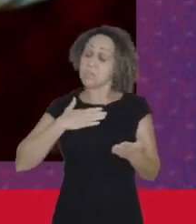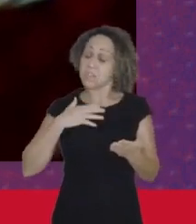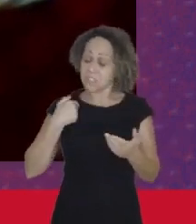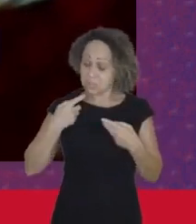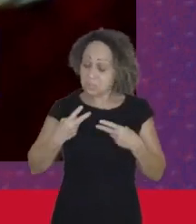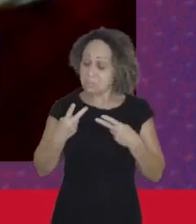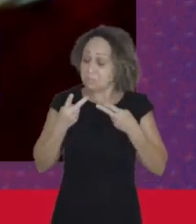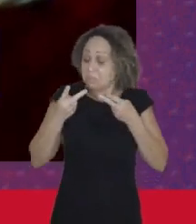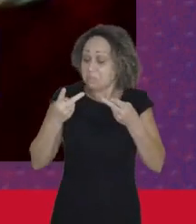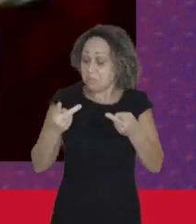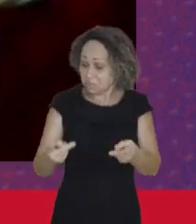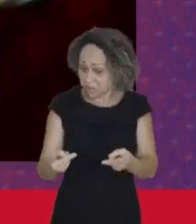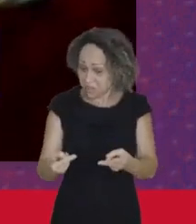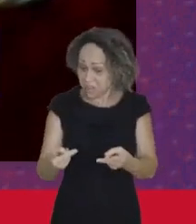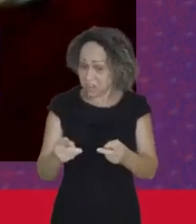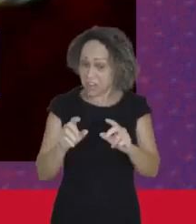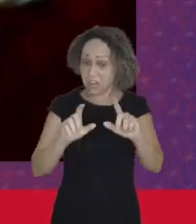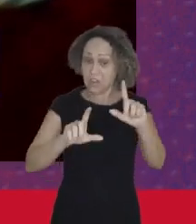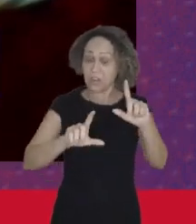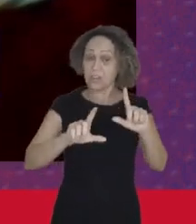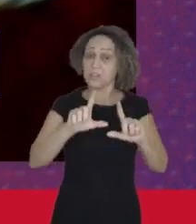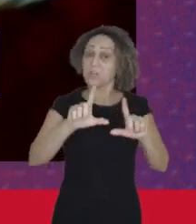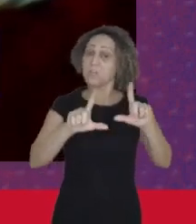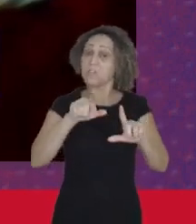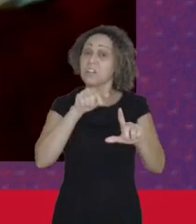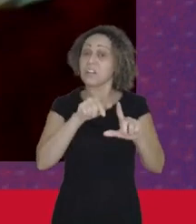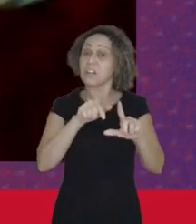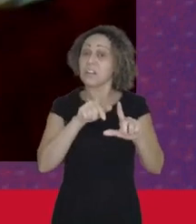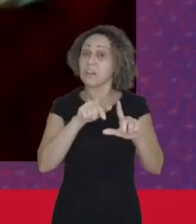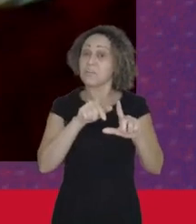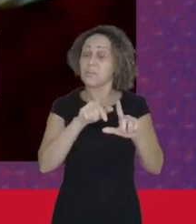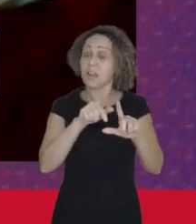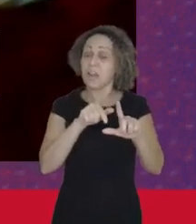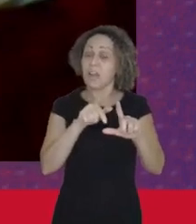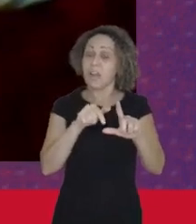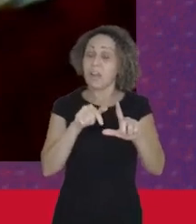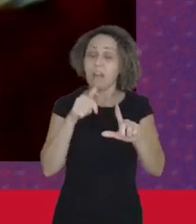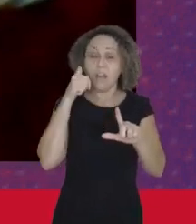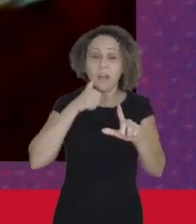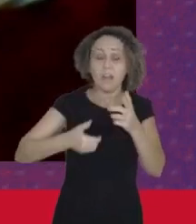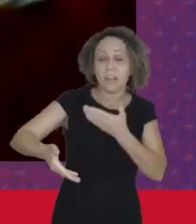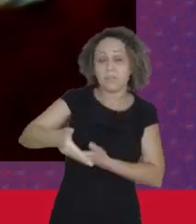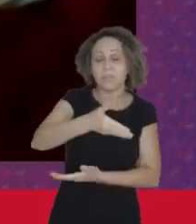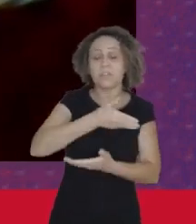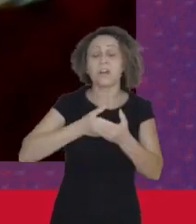convite do Elas por Elas para discutir